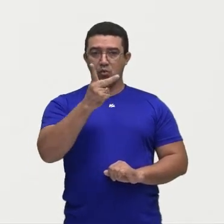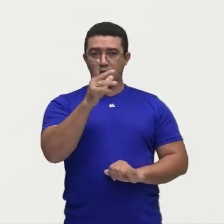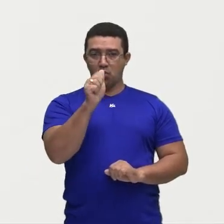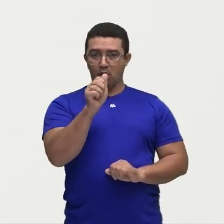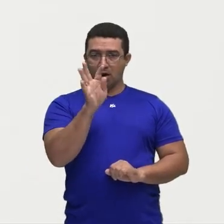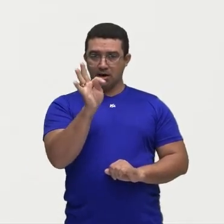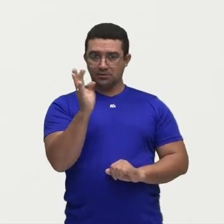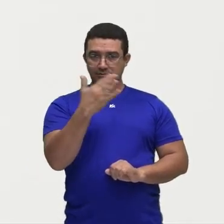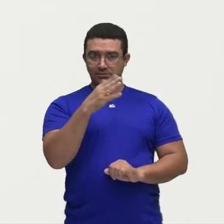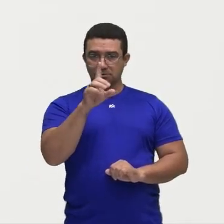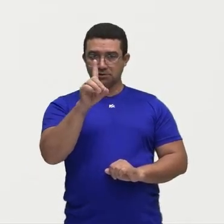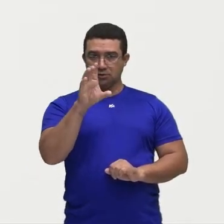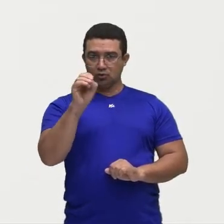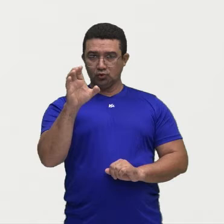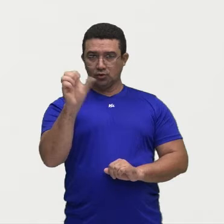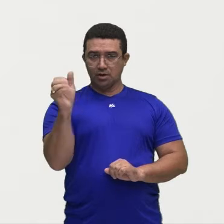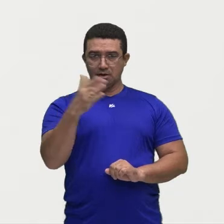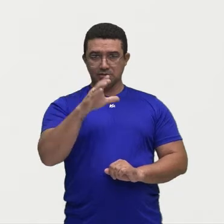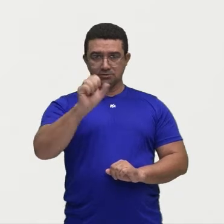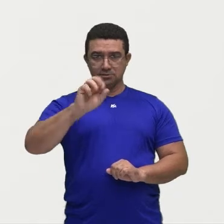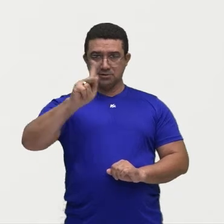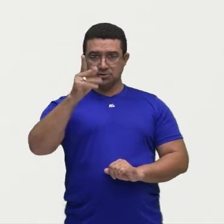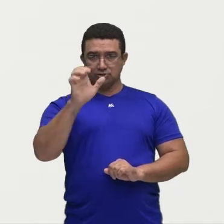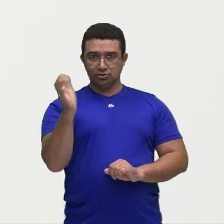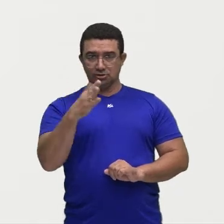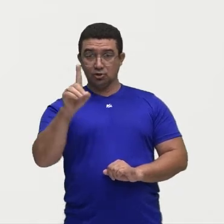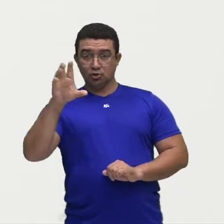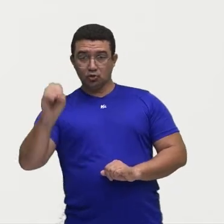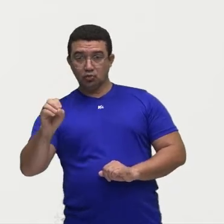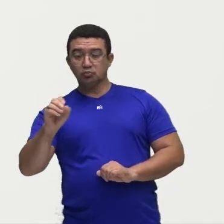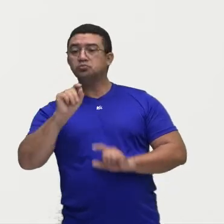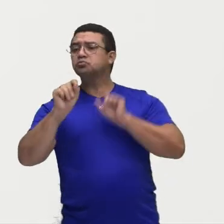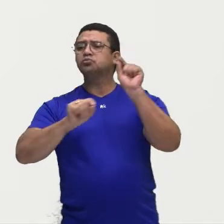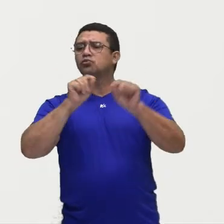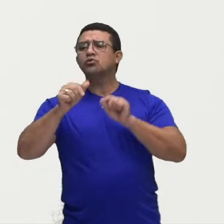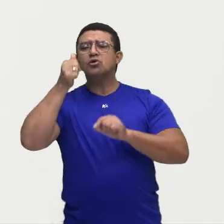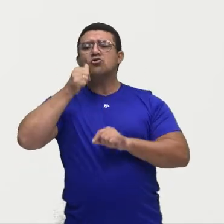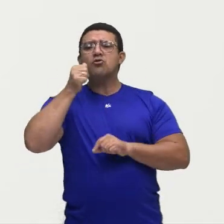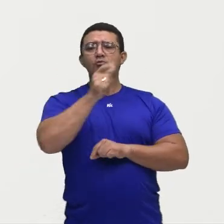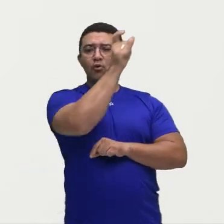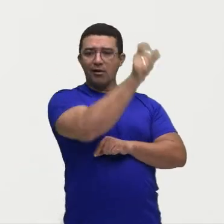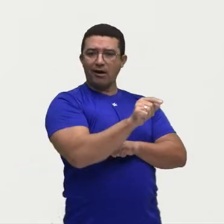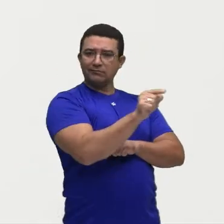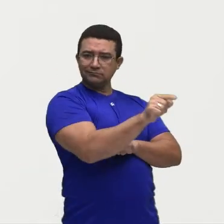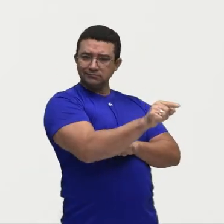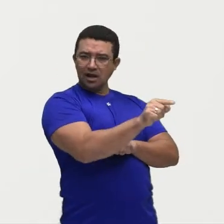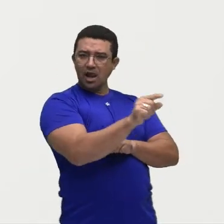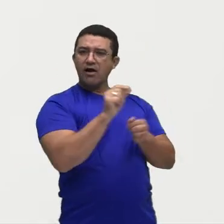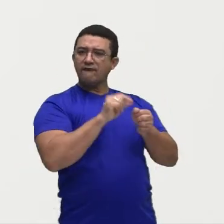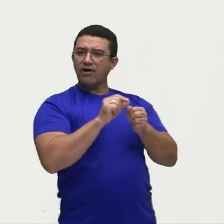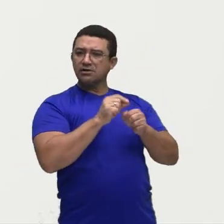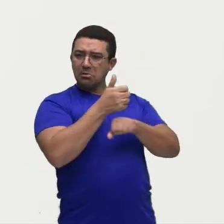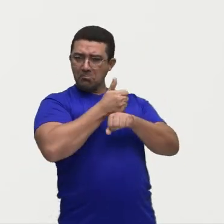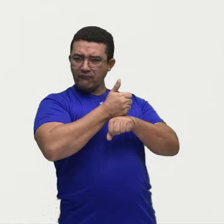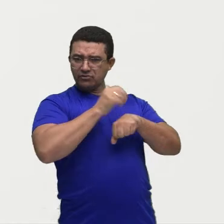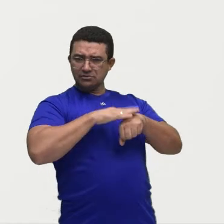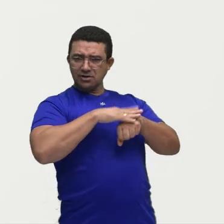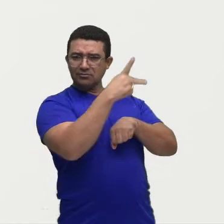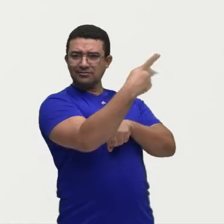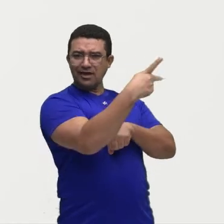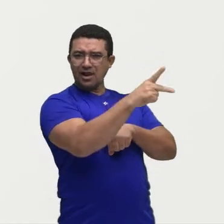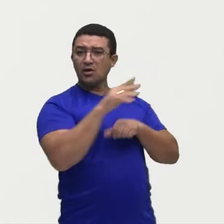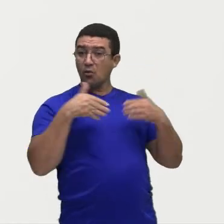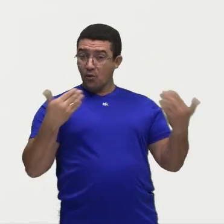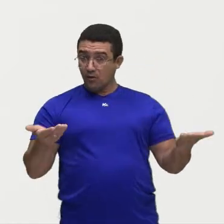com what. What does she do? O que ela faz? Qual é a profissão dela? Qual é a atividade dela? What? A